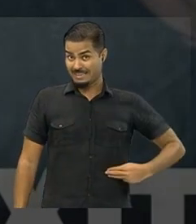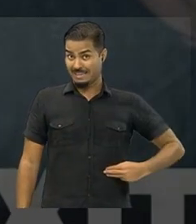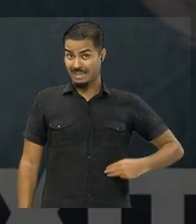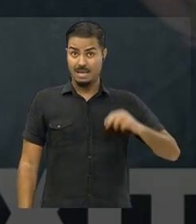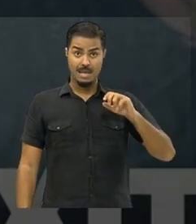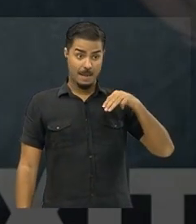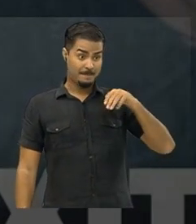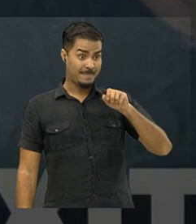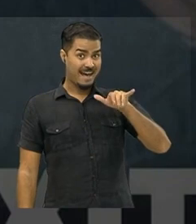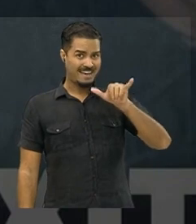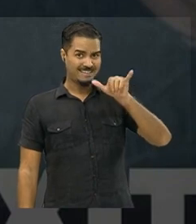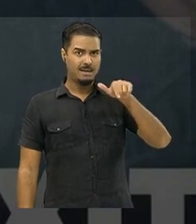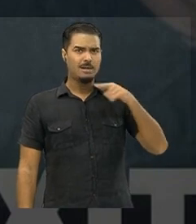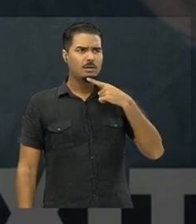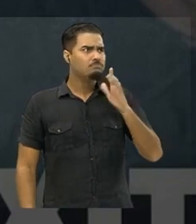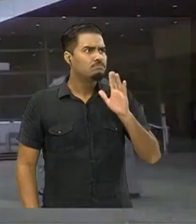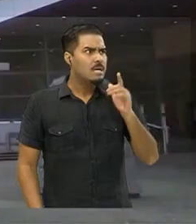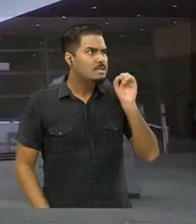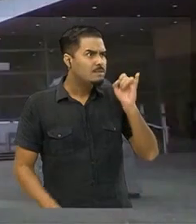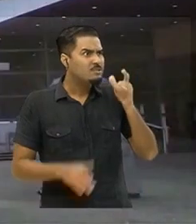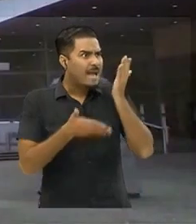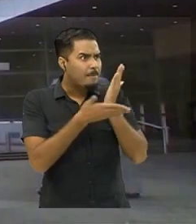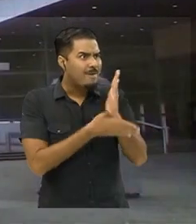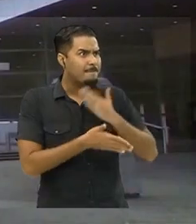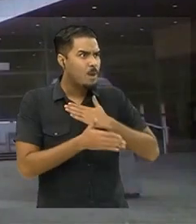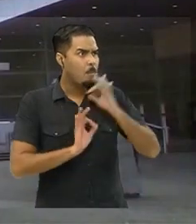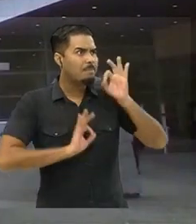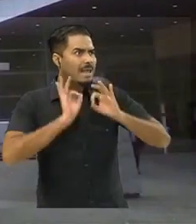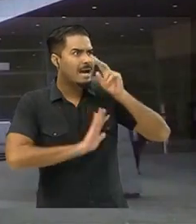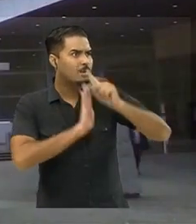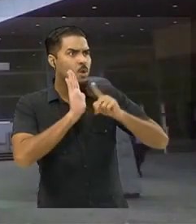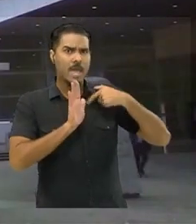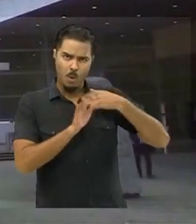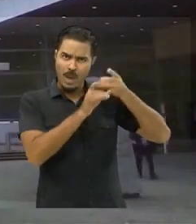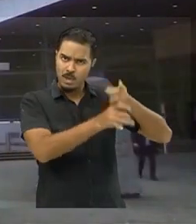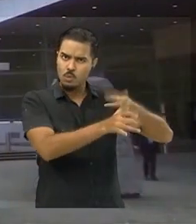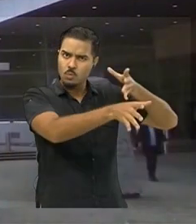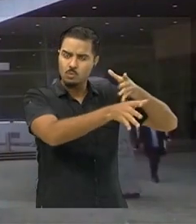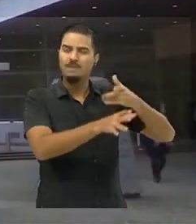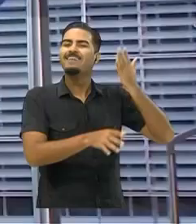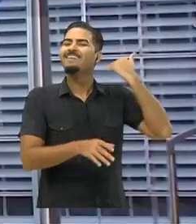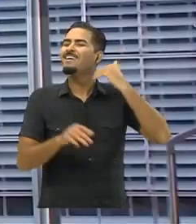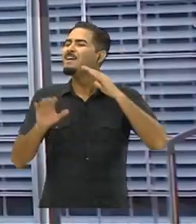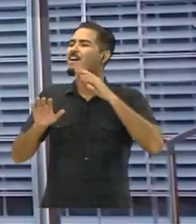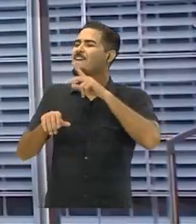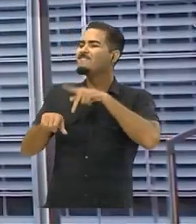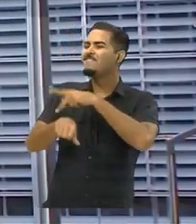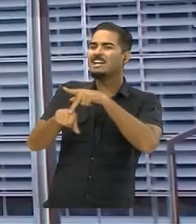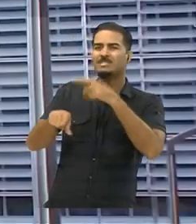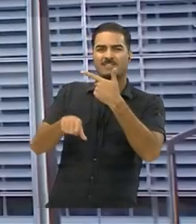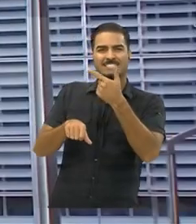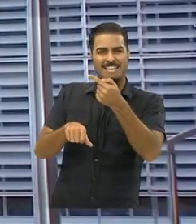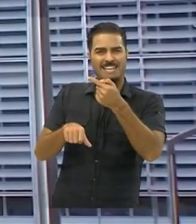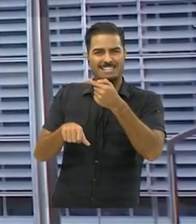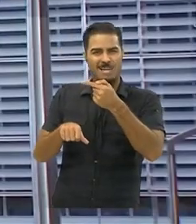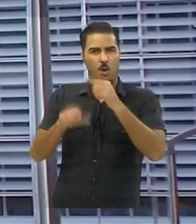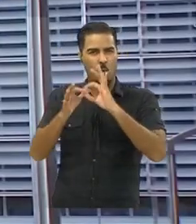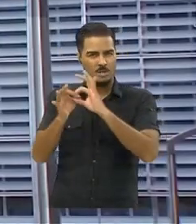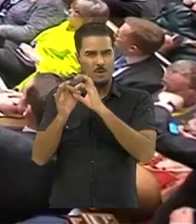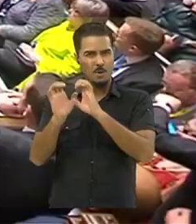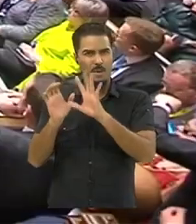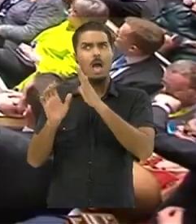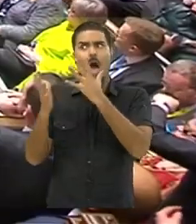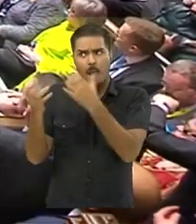renúncia em troca da aprovação de seu plano já aprovado pelos 27 países da união européia ué mais de dois anos de negociações